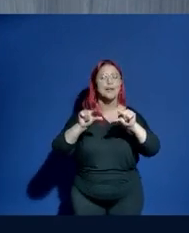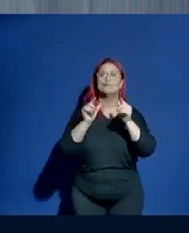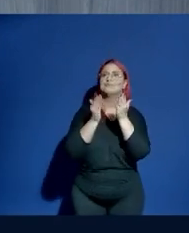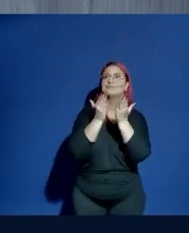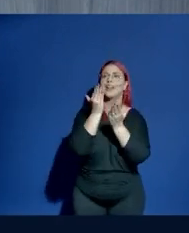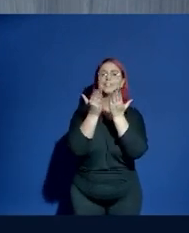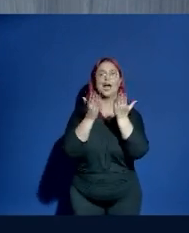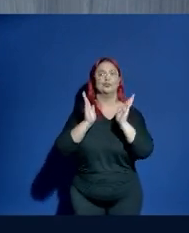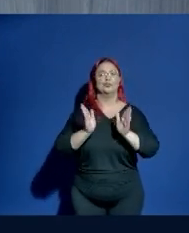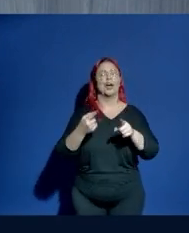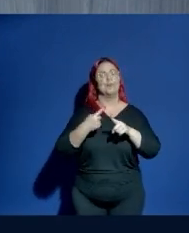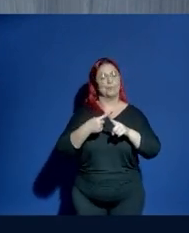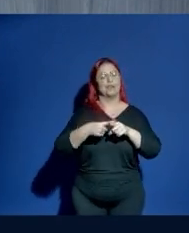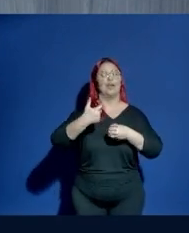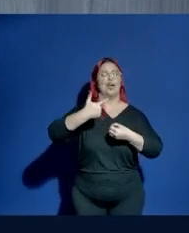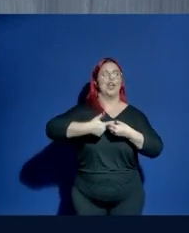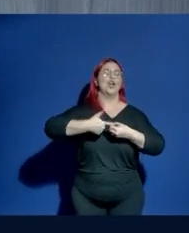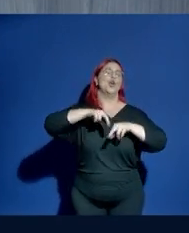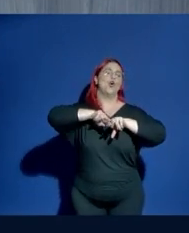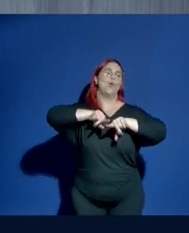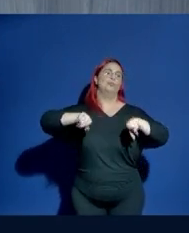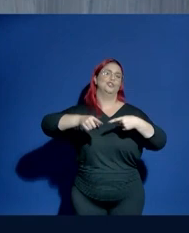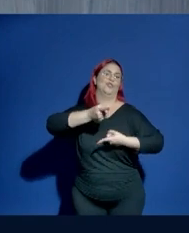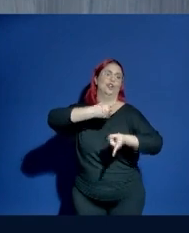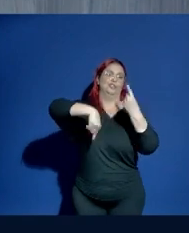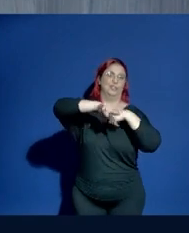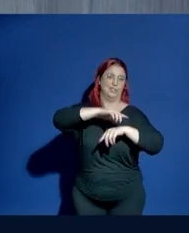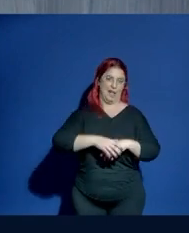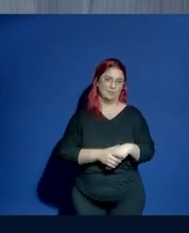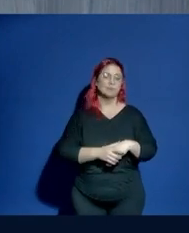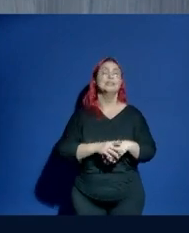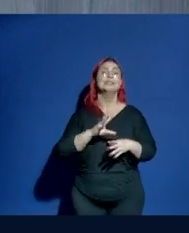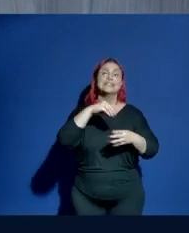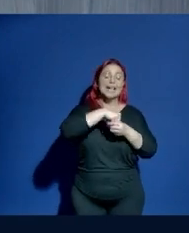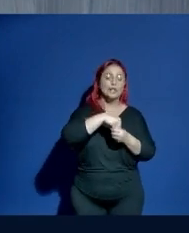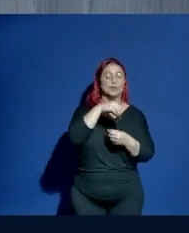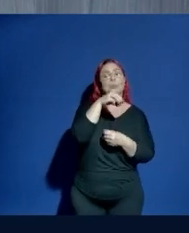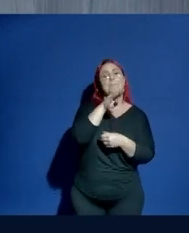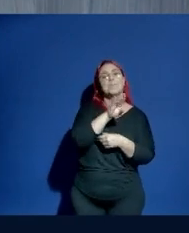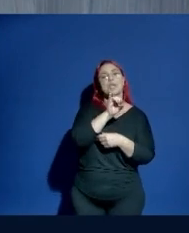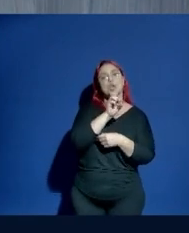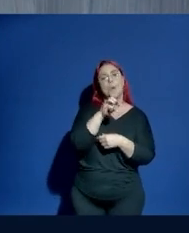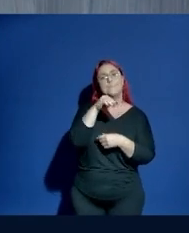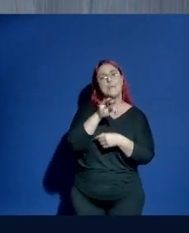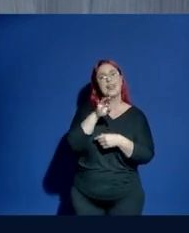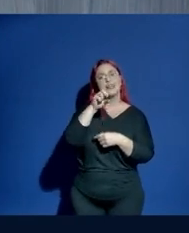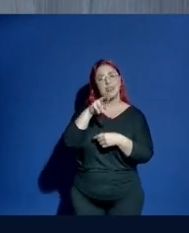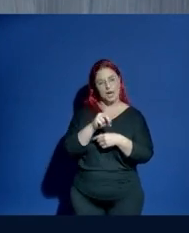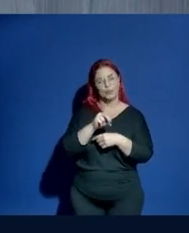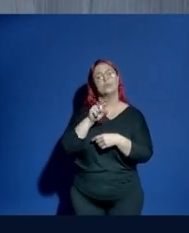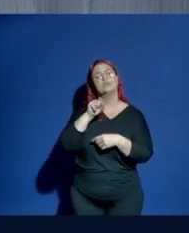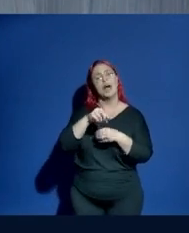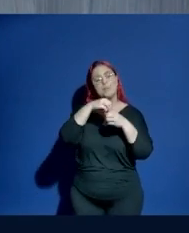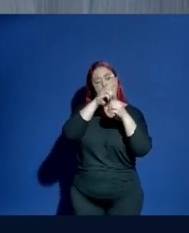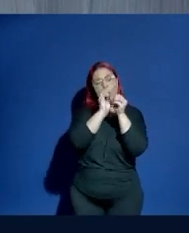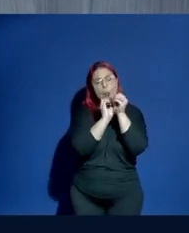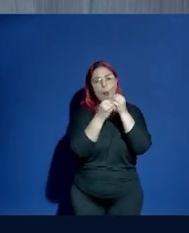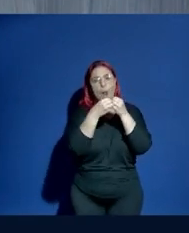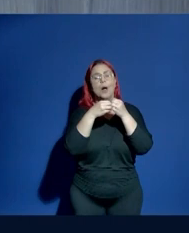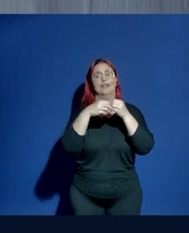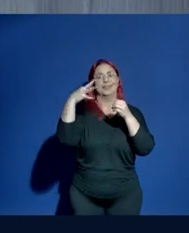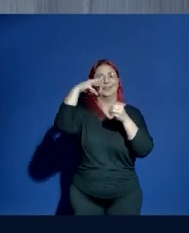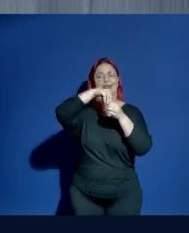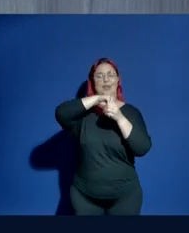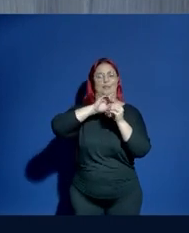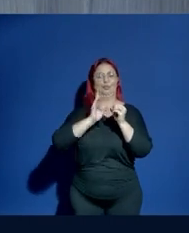ser um combustível reutilizado aquela molécula de mecânica carbono que tá no biometano ela já tava aqui dentro da nossa bolinha de efeito estufa